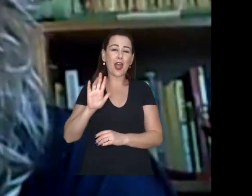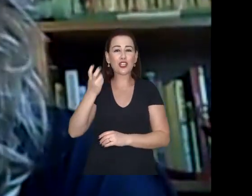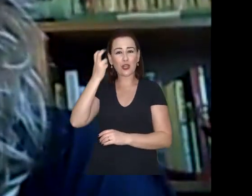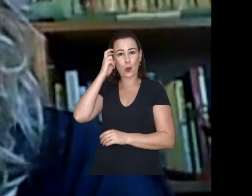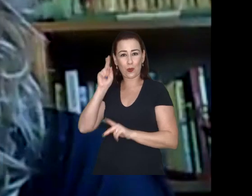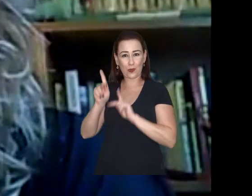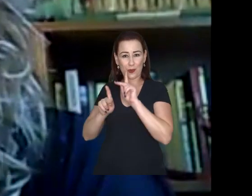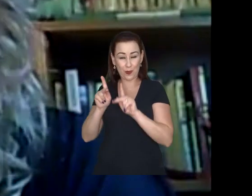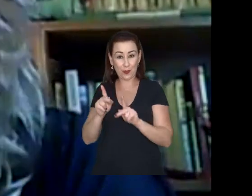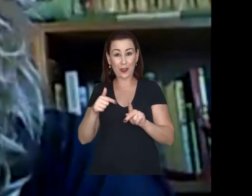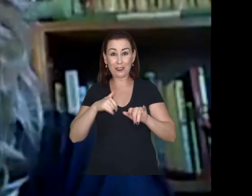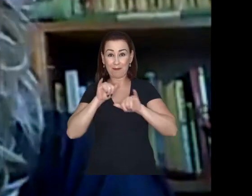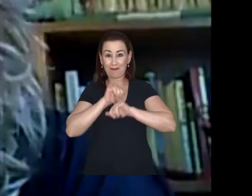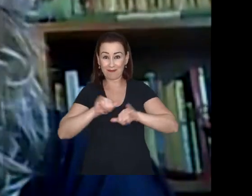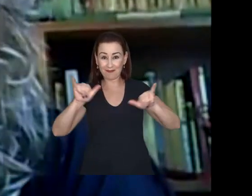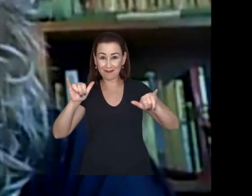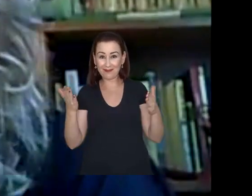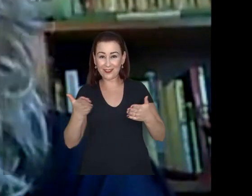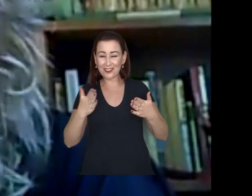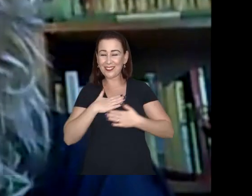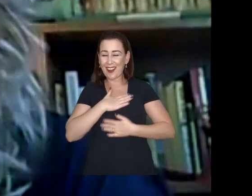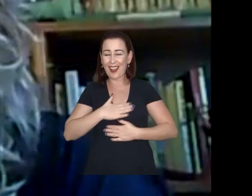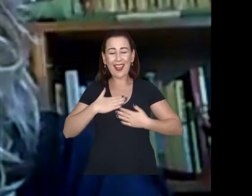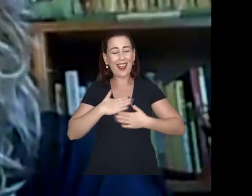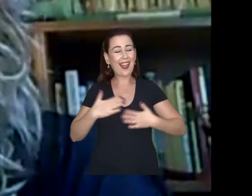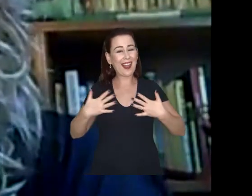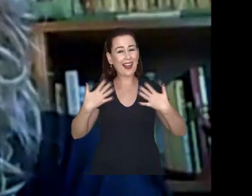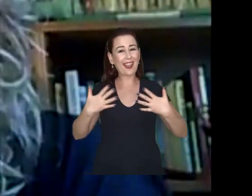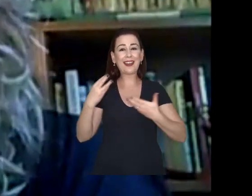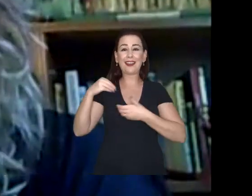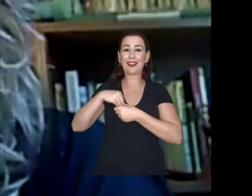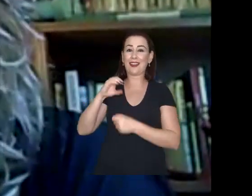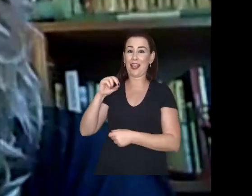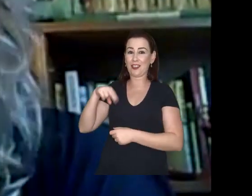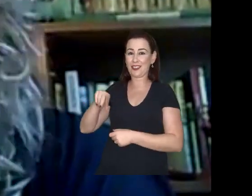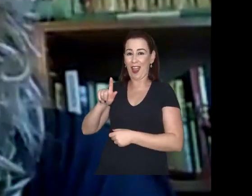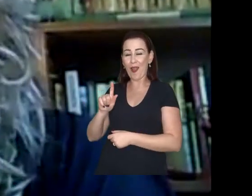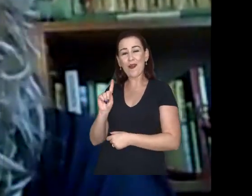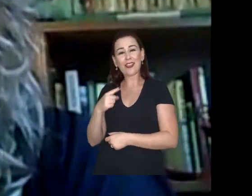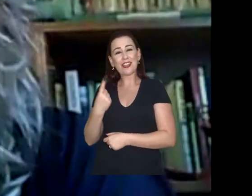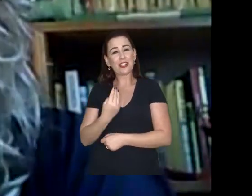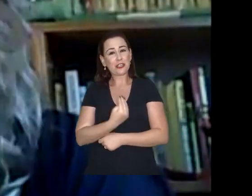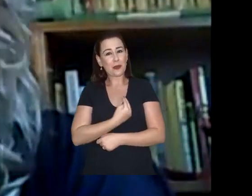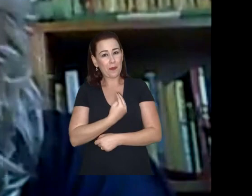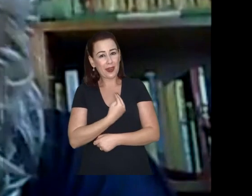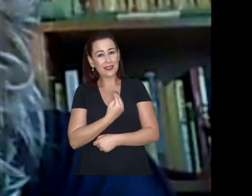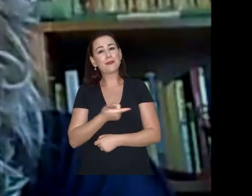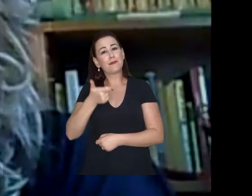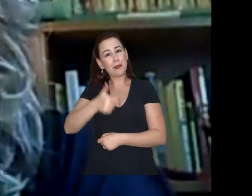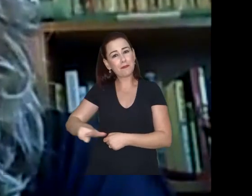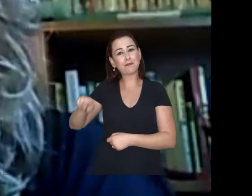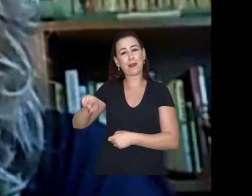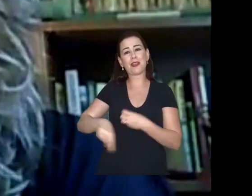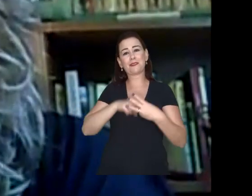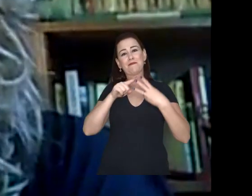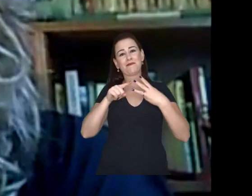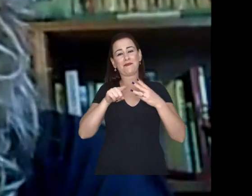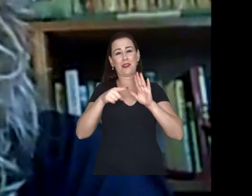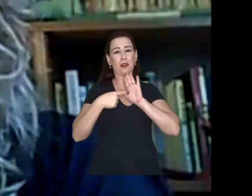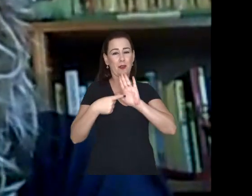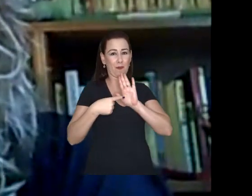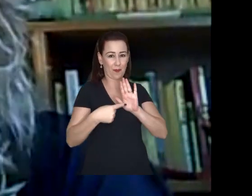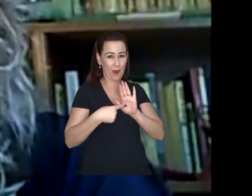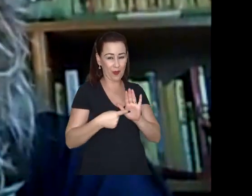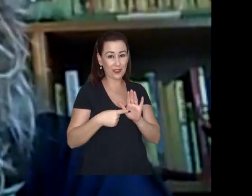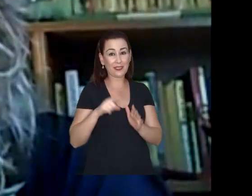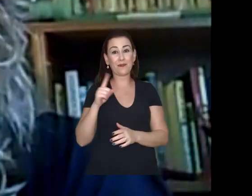estou aqui hoje para dizer que é uma grande alegria nossa, né, do Favela Isso Aí, participar de mais uma edição dessa mostra. Nós